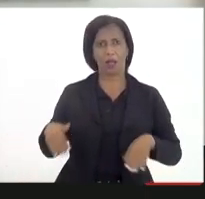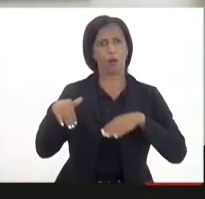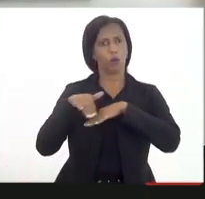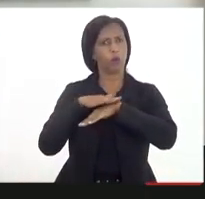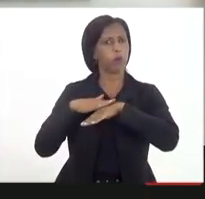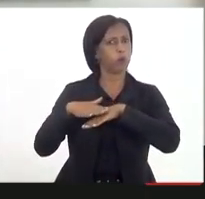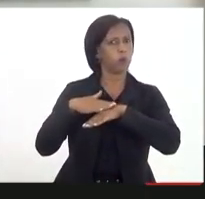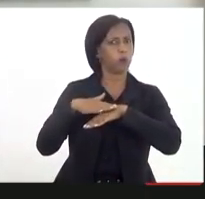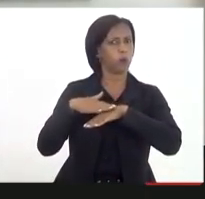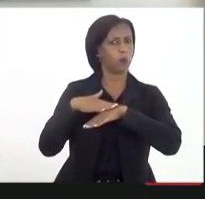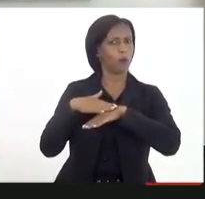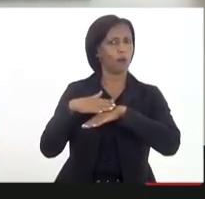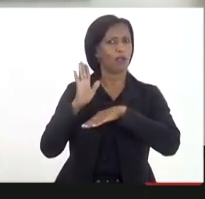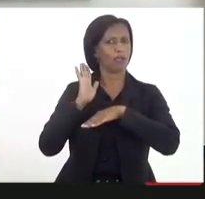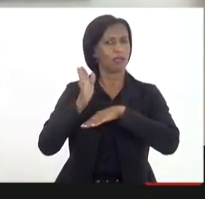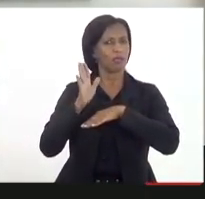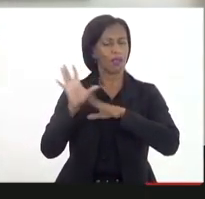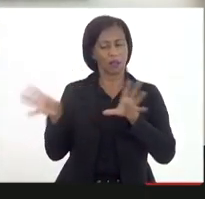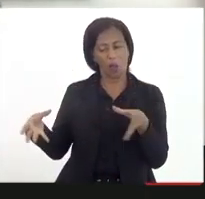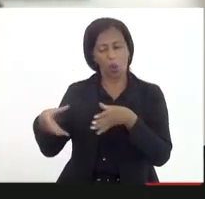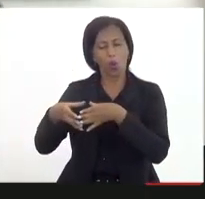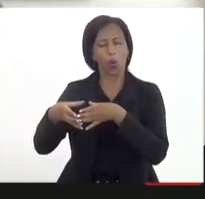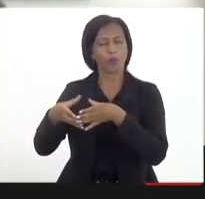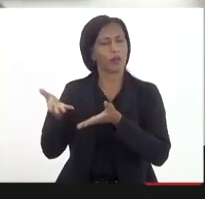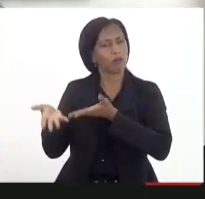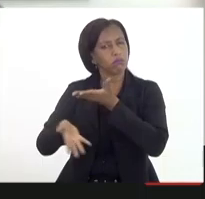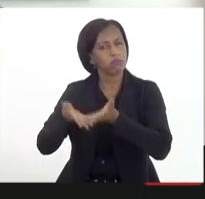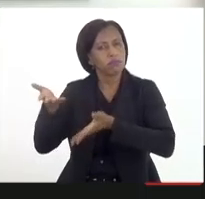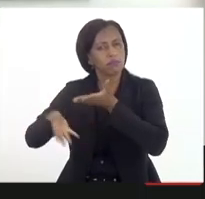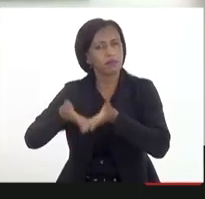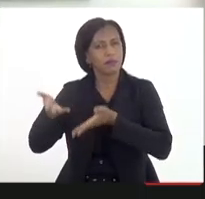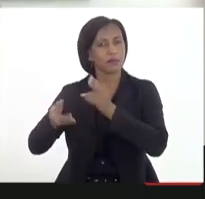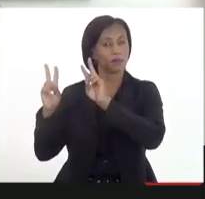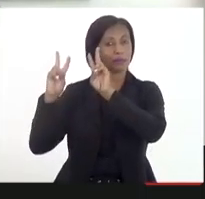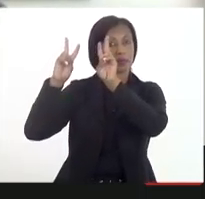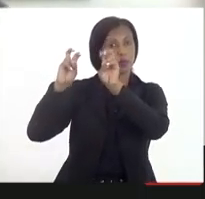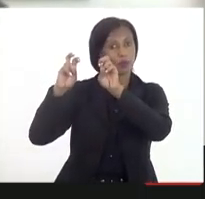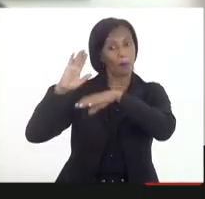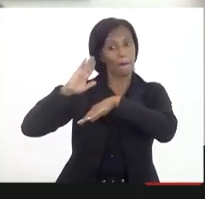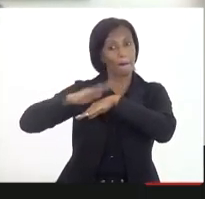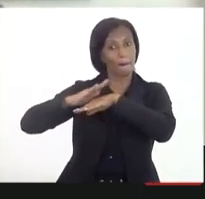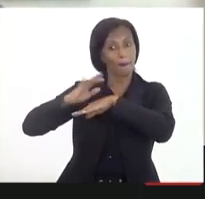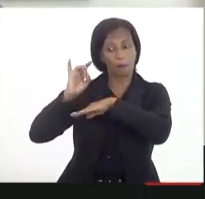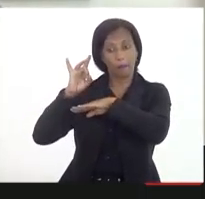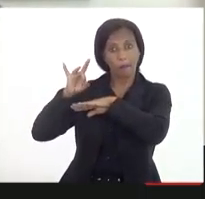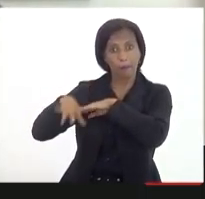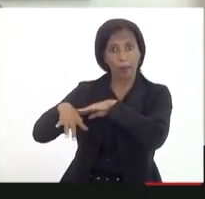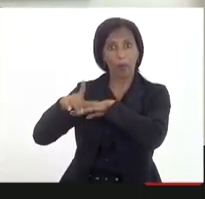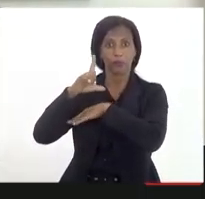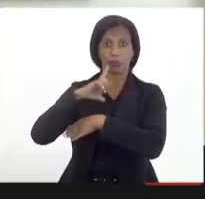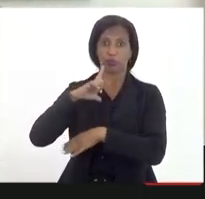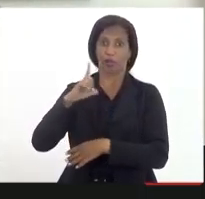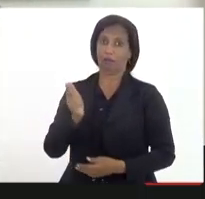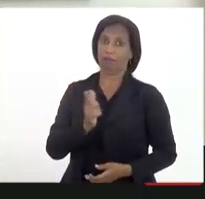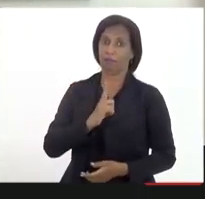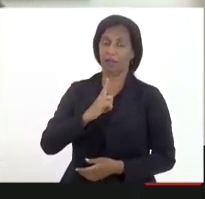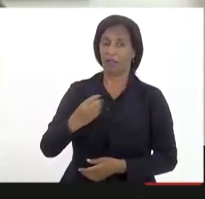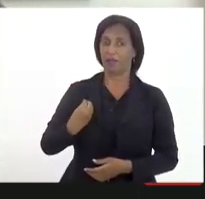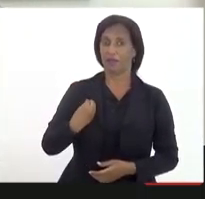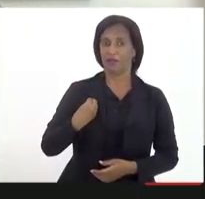está sendo tratado no âmbito da comissão de servidores públicos porque é um tema que por si só ele já depreende ali